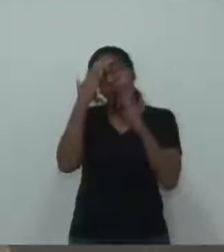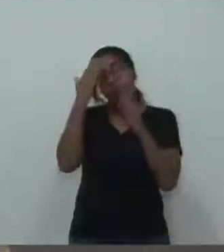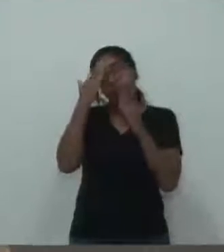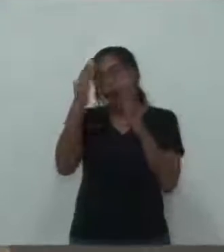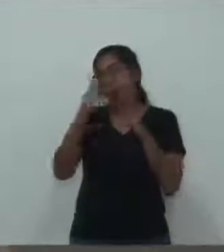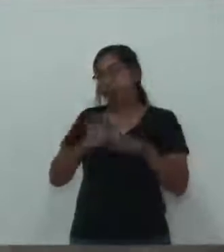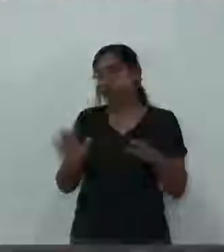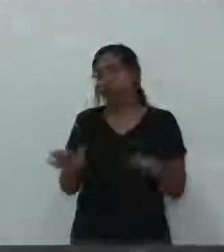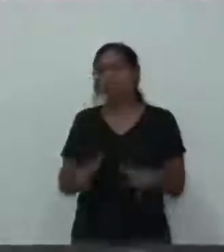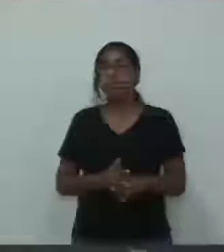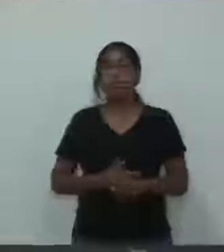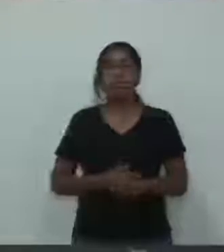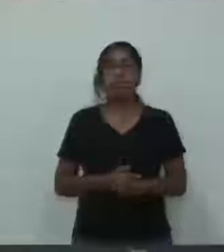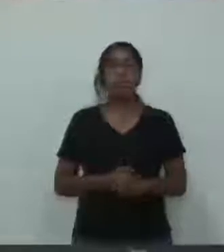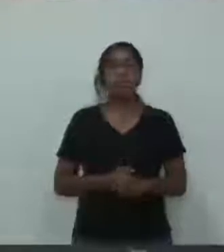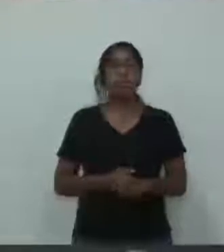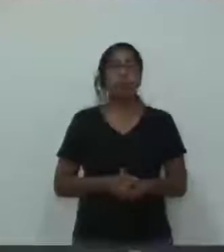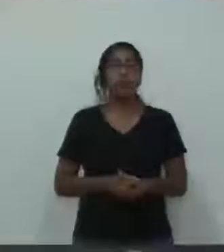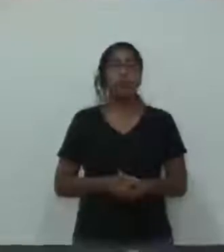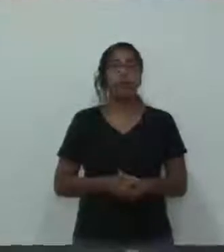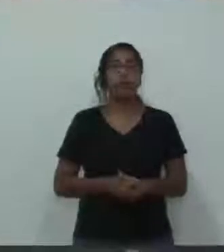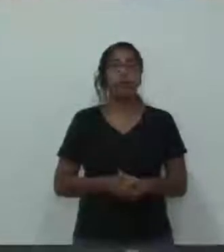só.